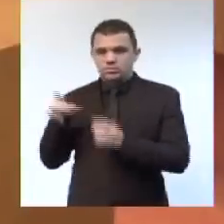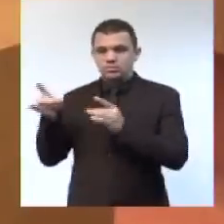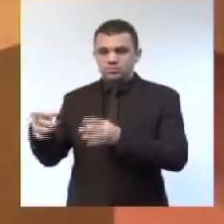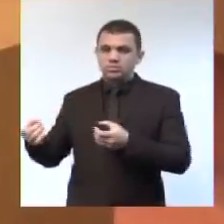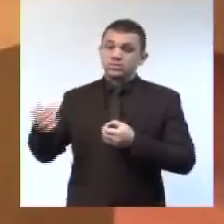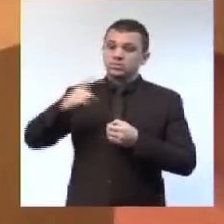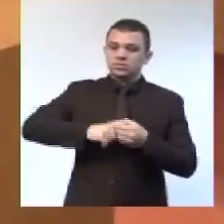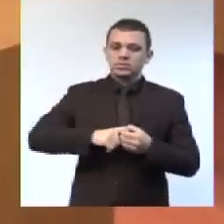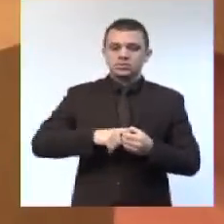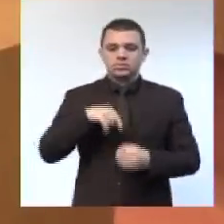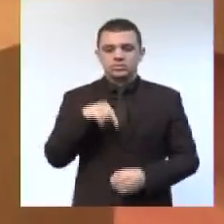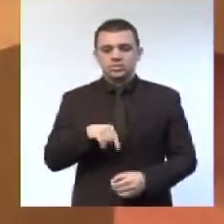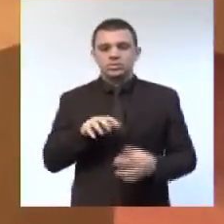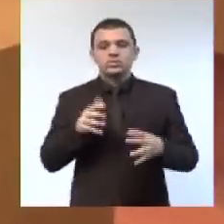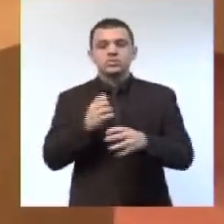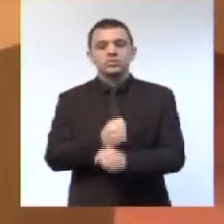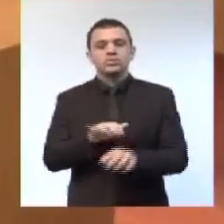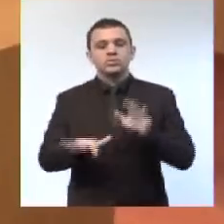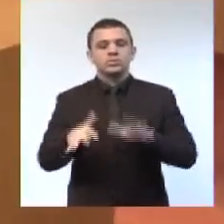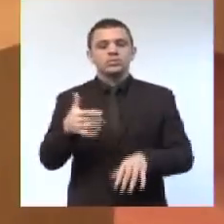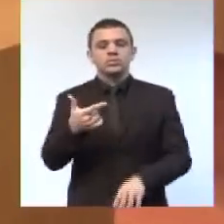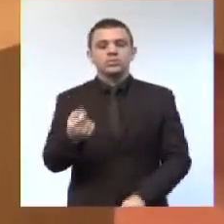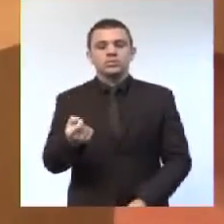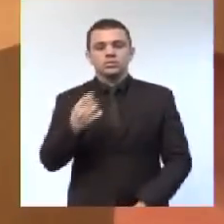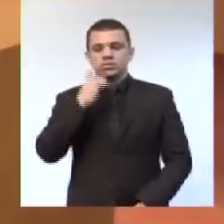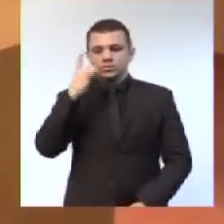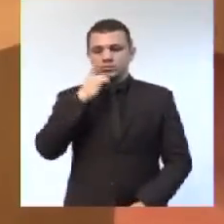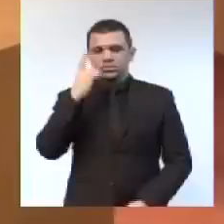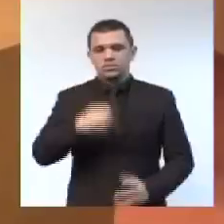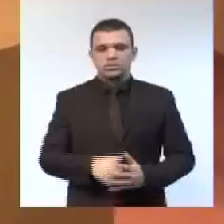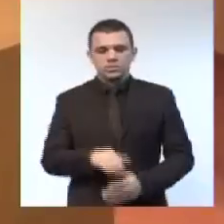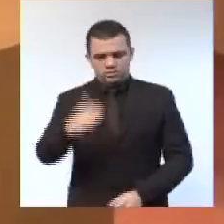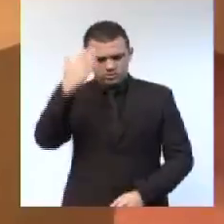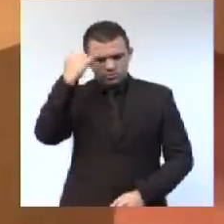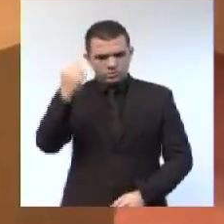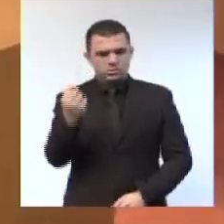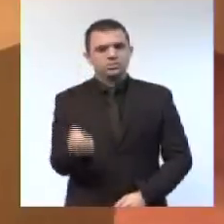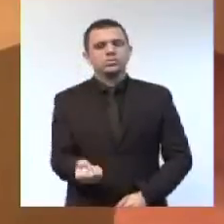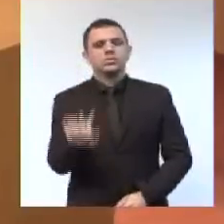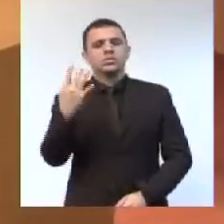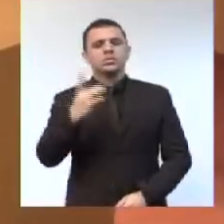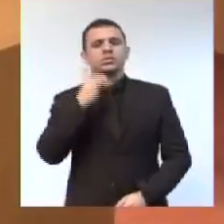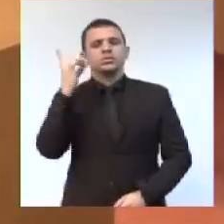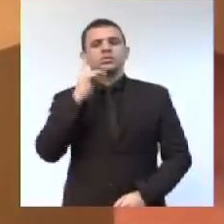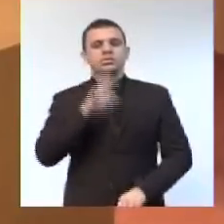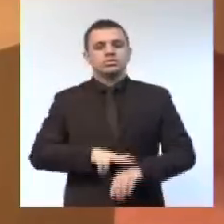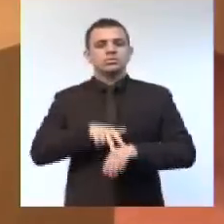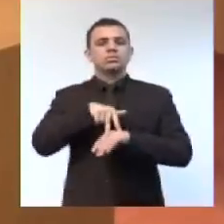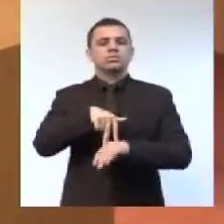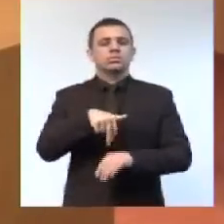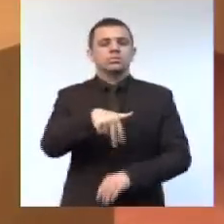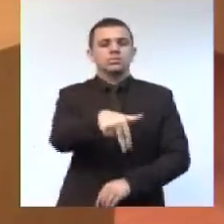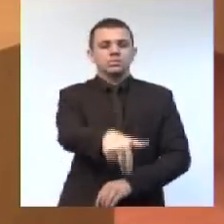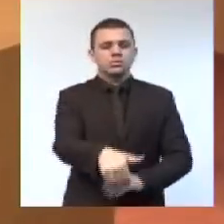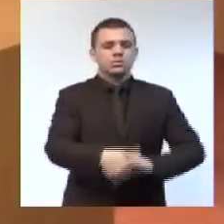Tinha cerca de 20 deputados. A senhora sabe quantos deputados se levantaram para dar mão a ele?